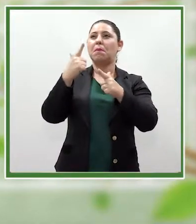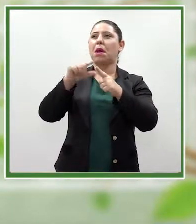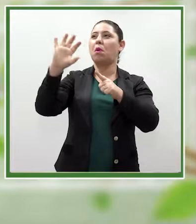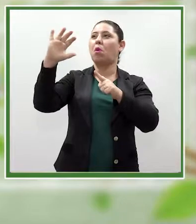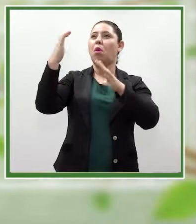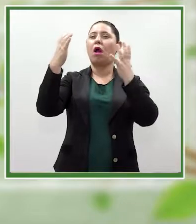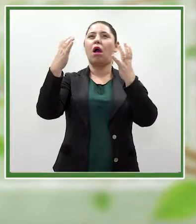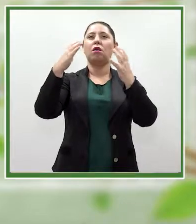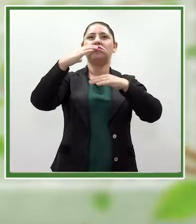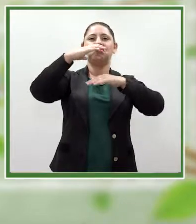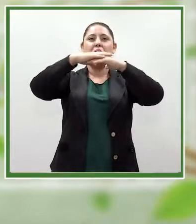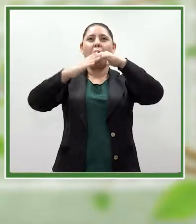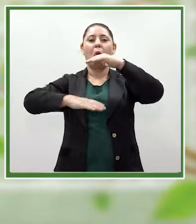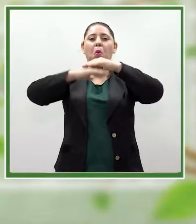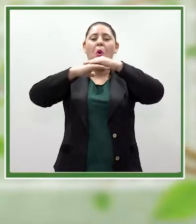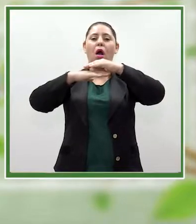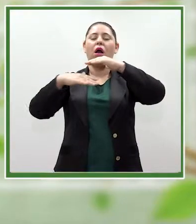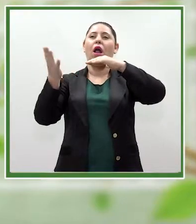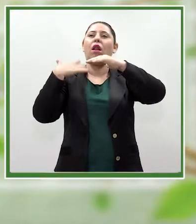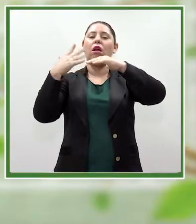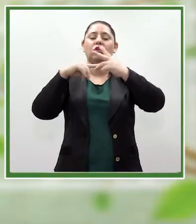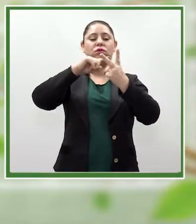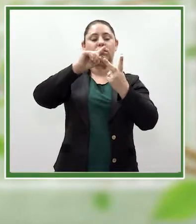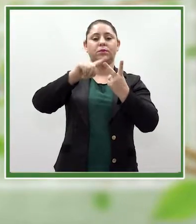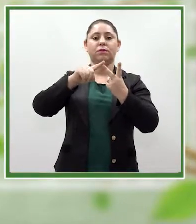causar efeito estufa. O outro gás,